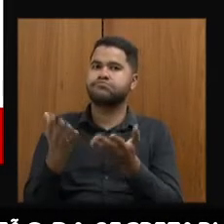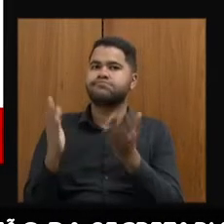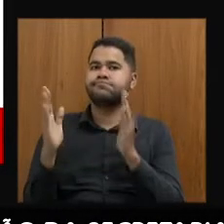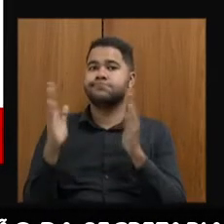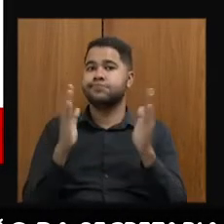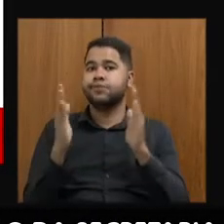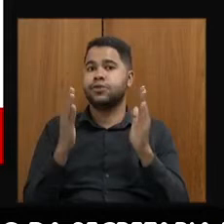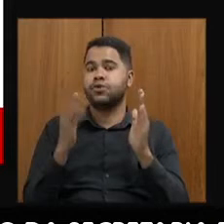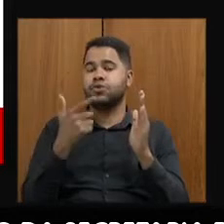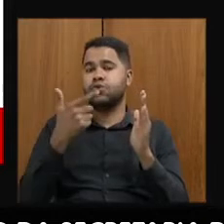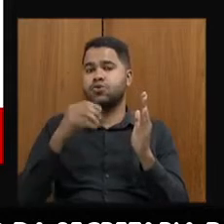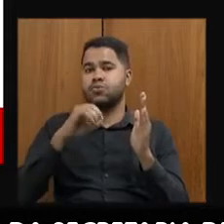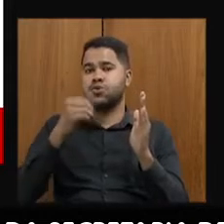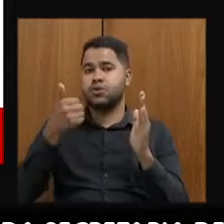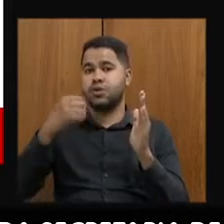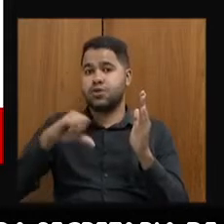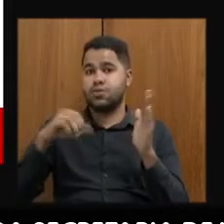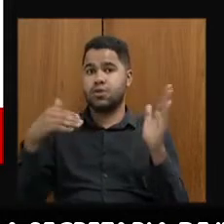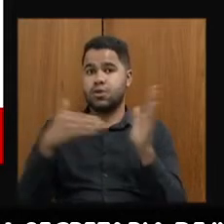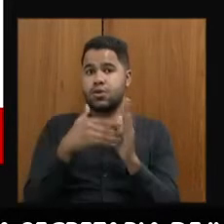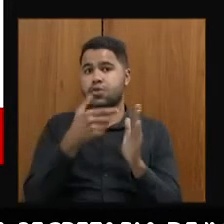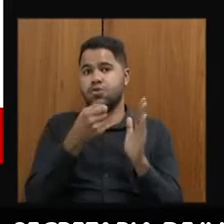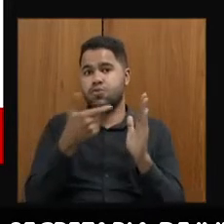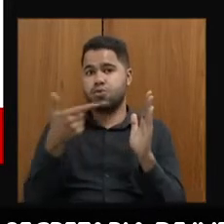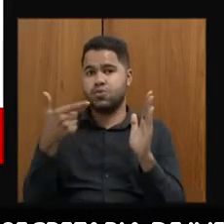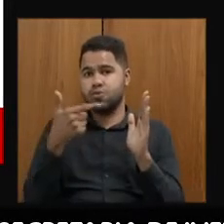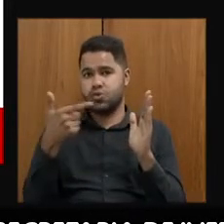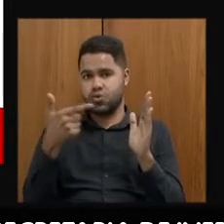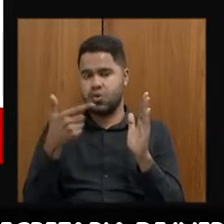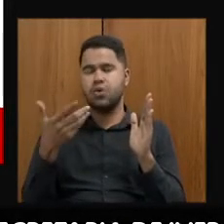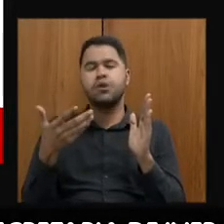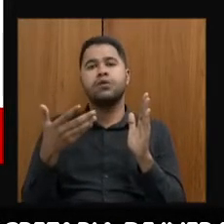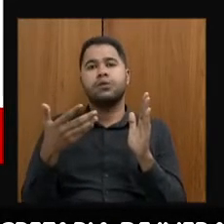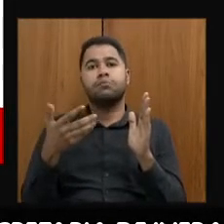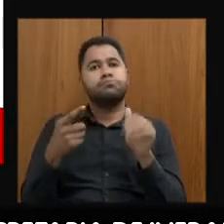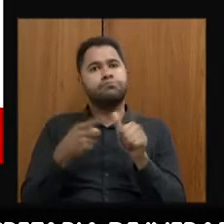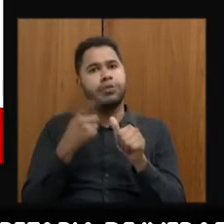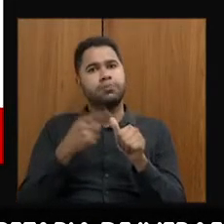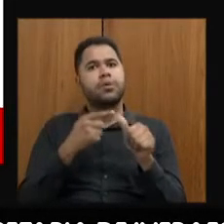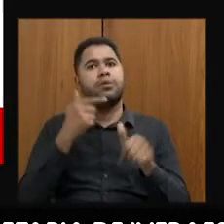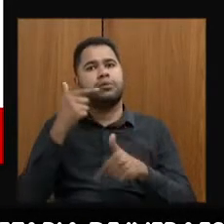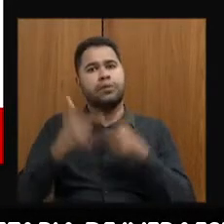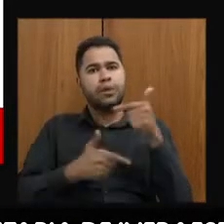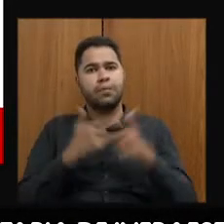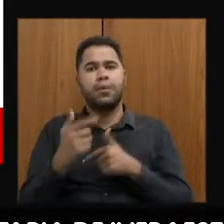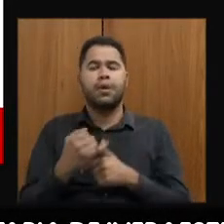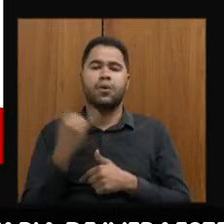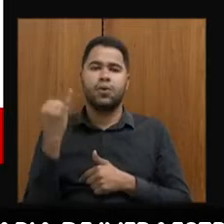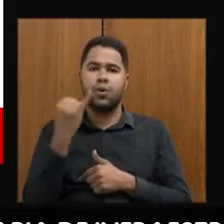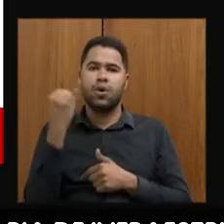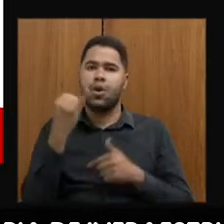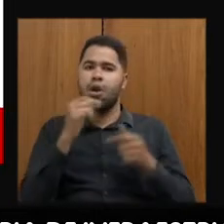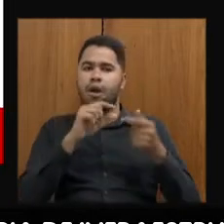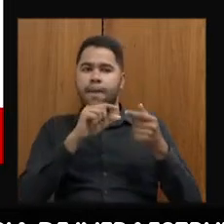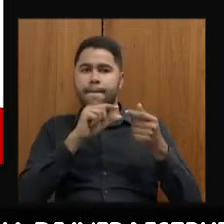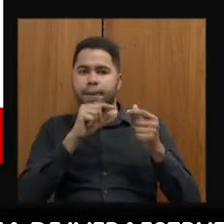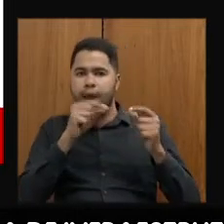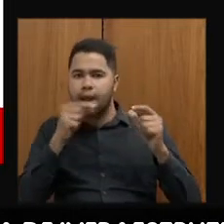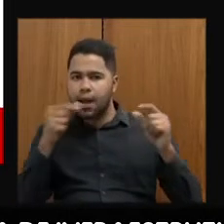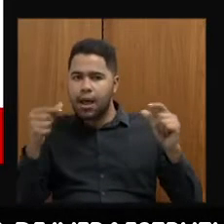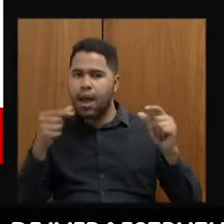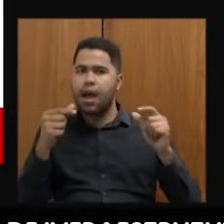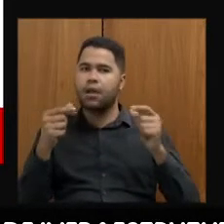período 1922 é o primeiro foi um grande trabalho de estruturação das nossas concessões